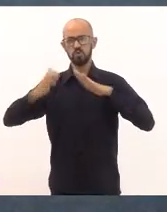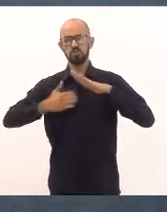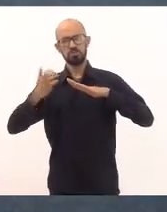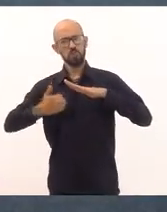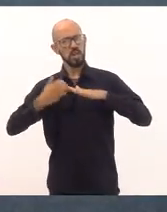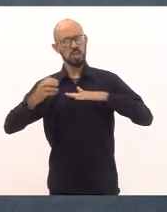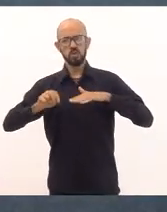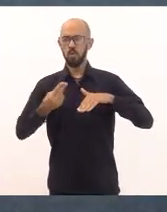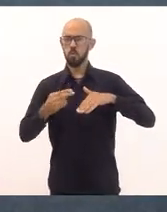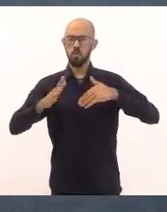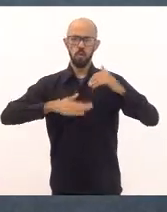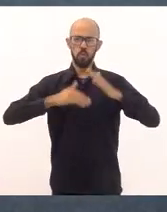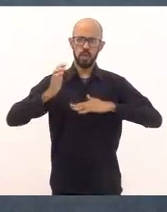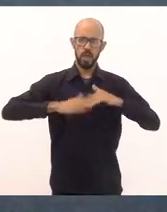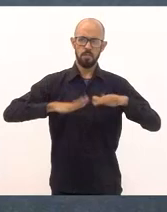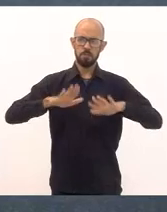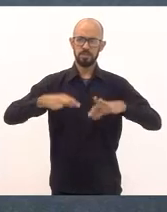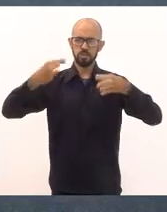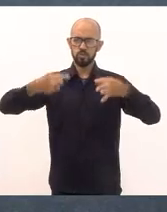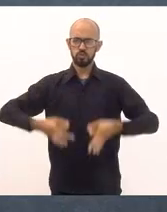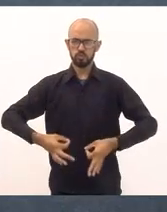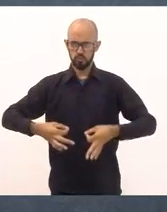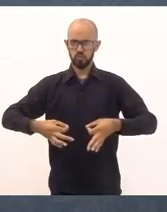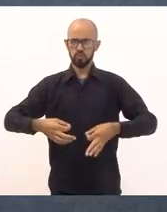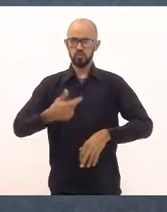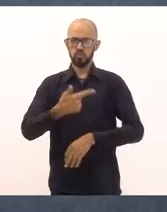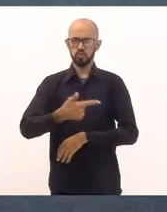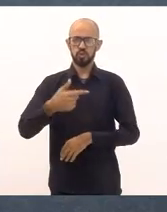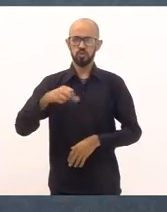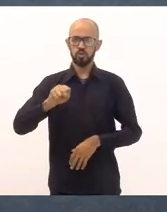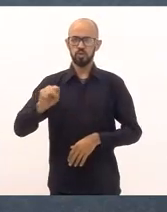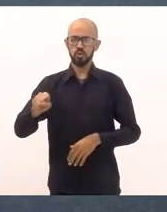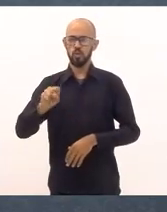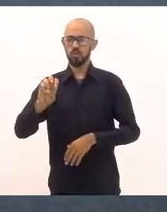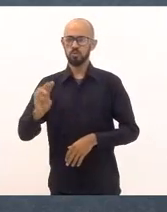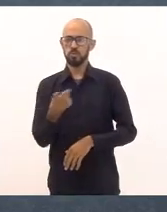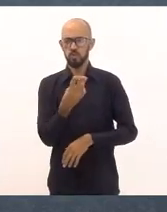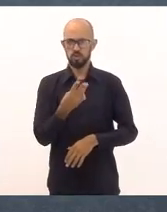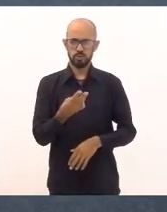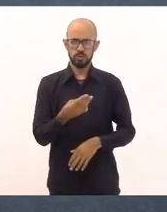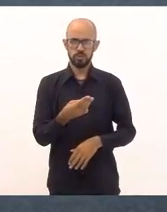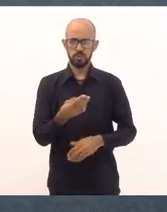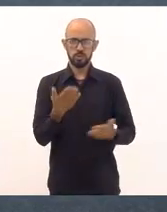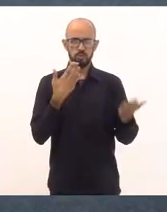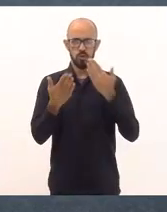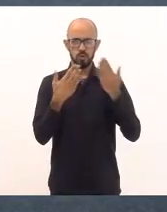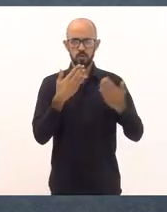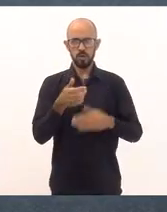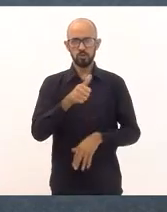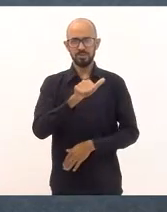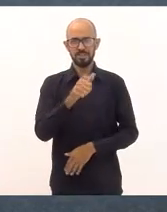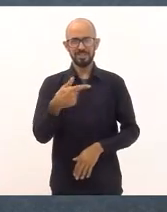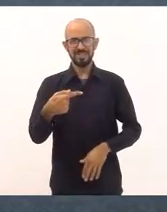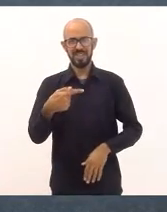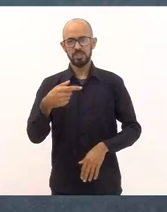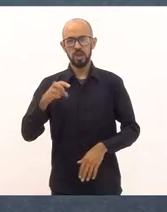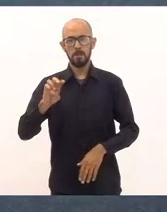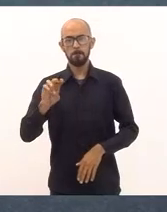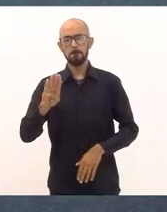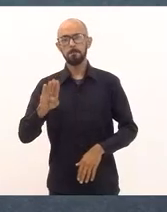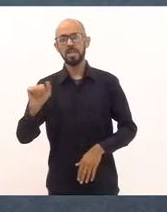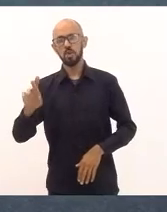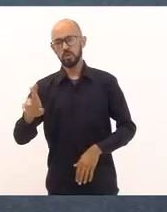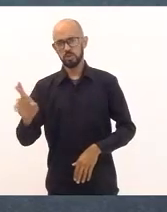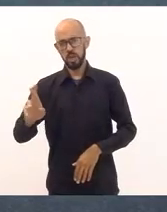justo do que o impacto de 288 milhões em relação a 17 bilhões de reais de